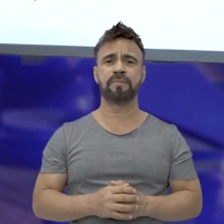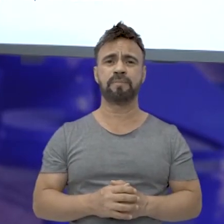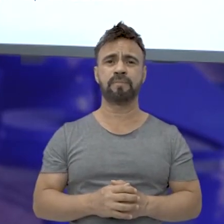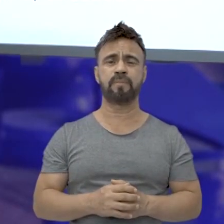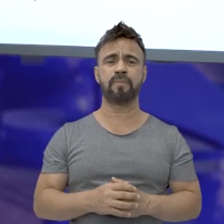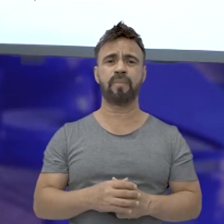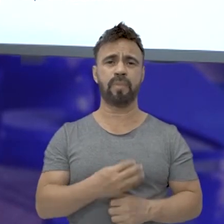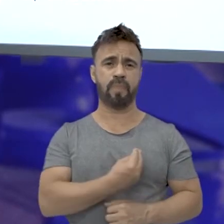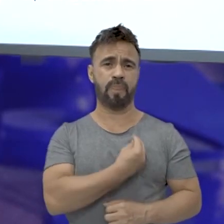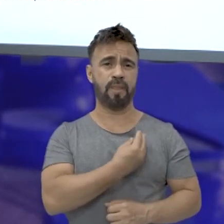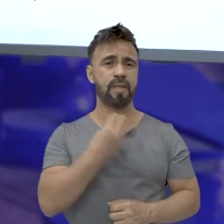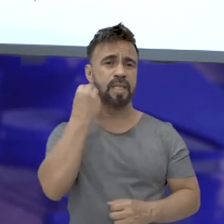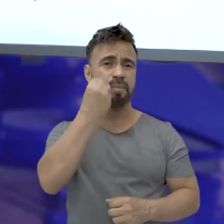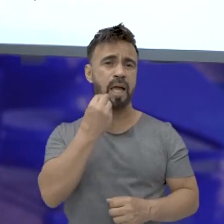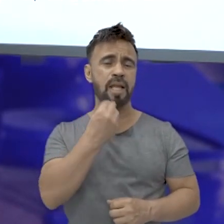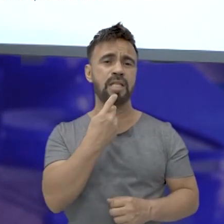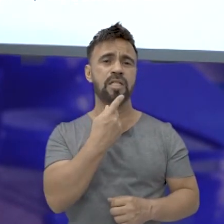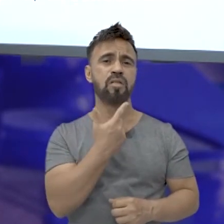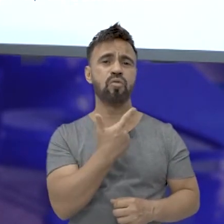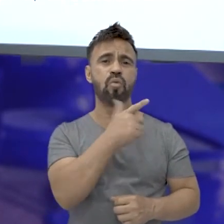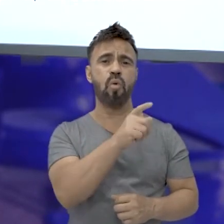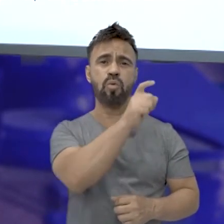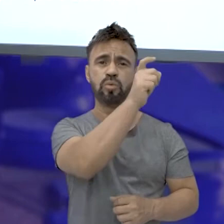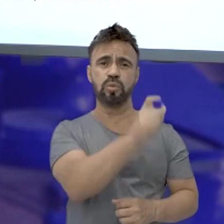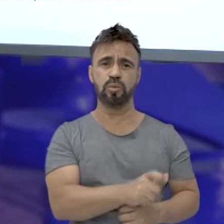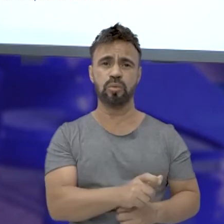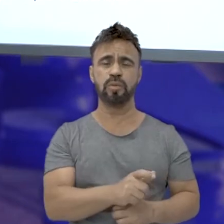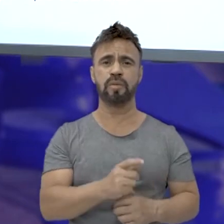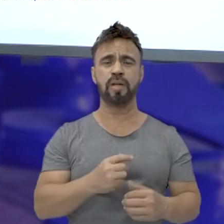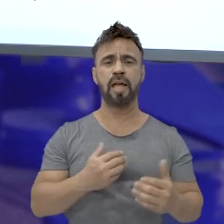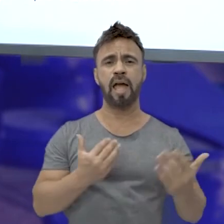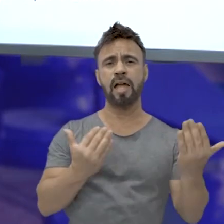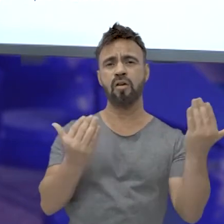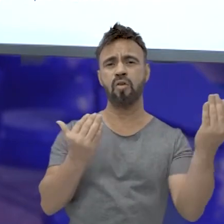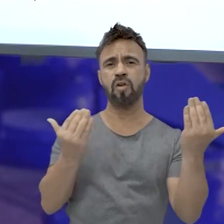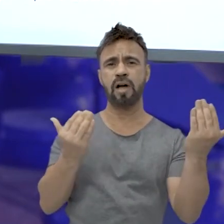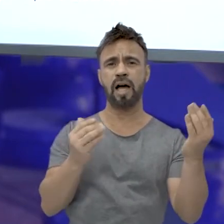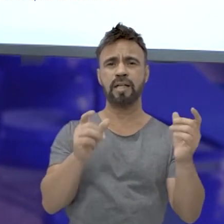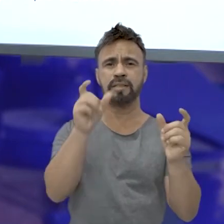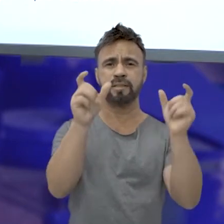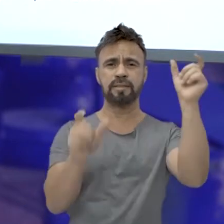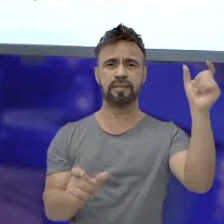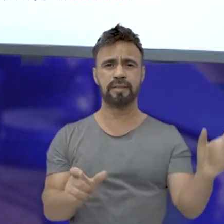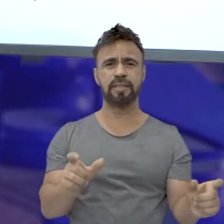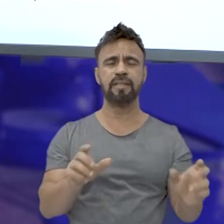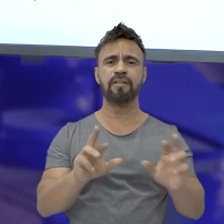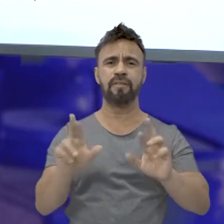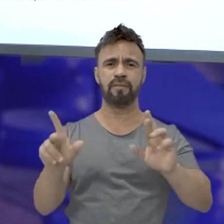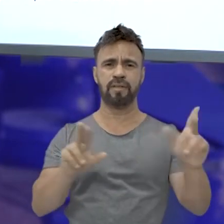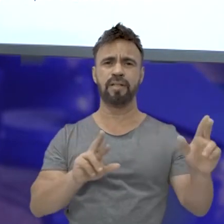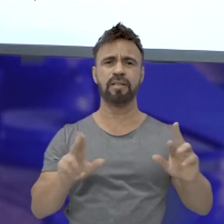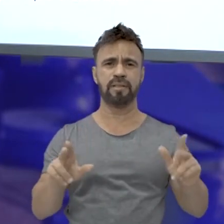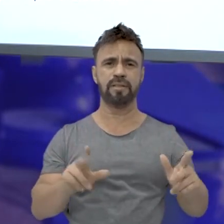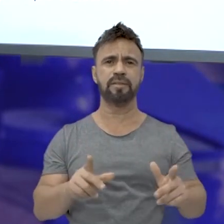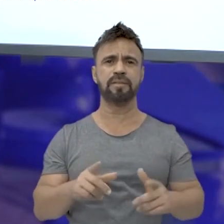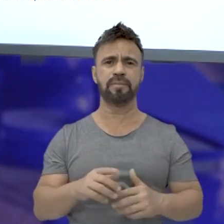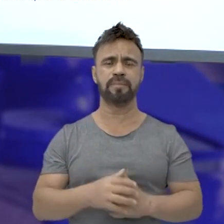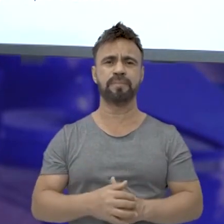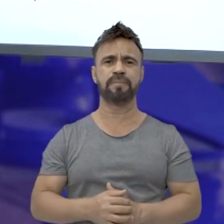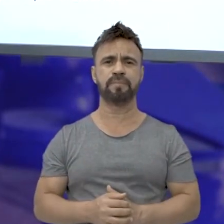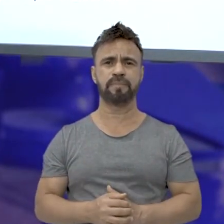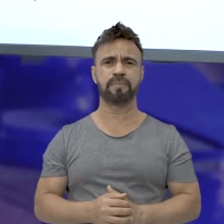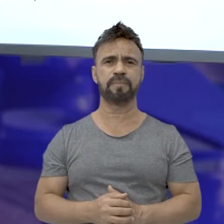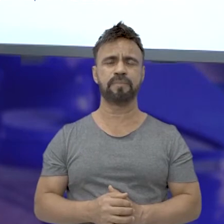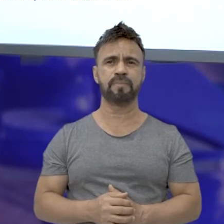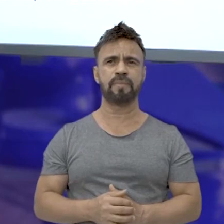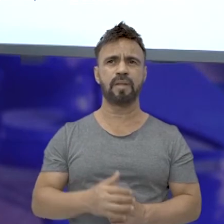isso vai fazer com que a gente perceba os contrastes existentes, as diferenças existentes